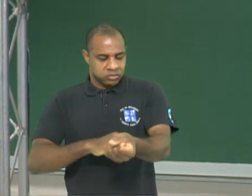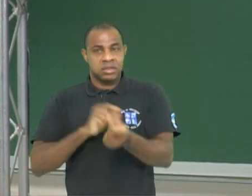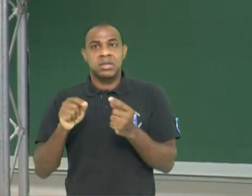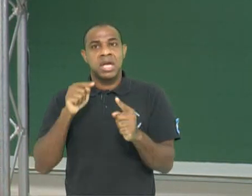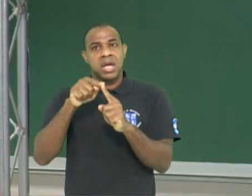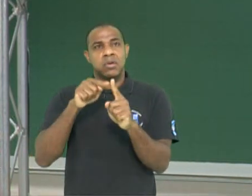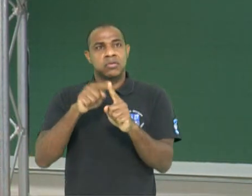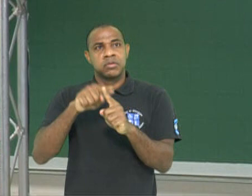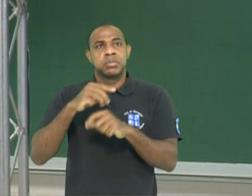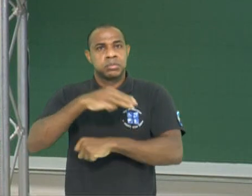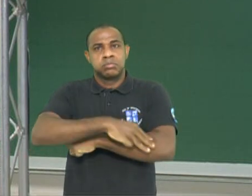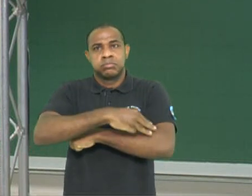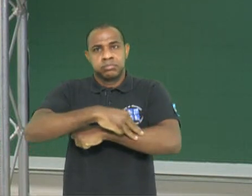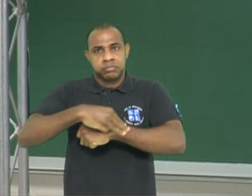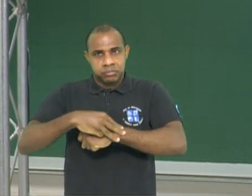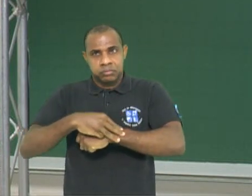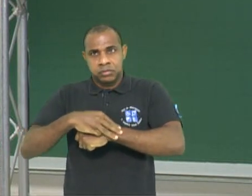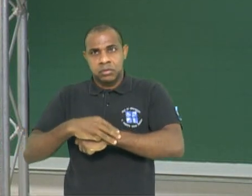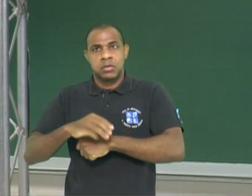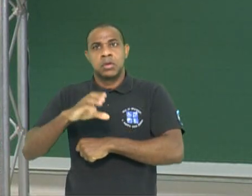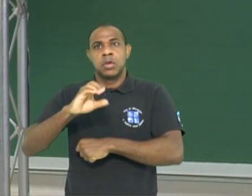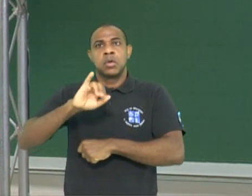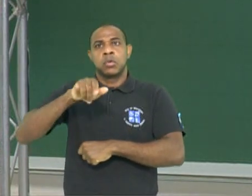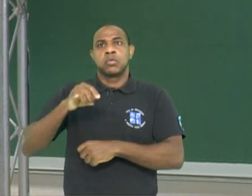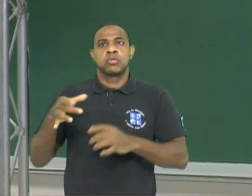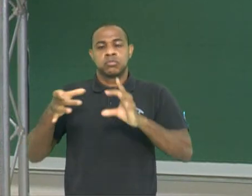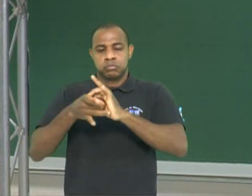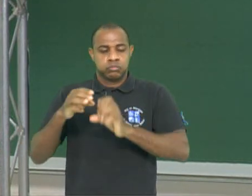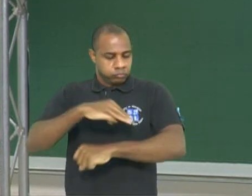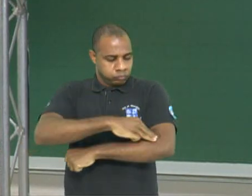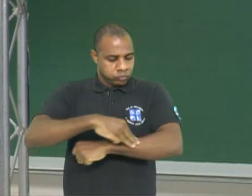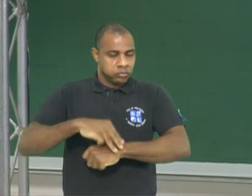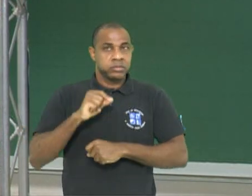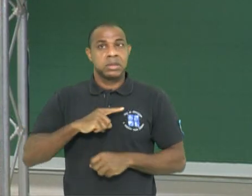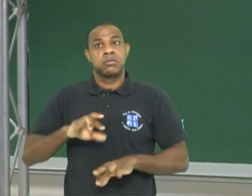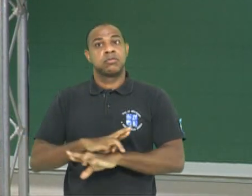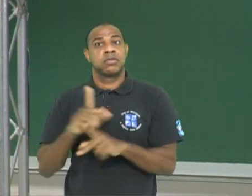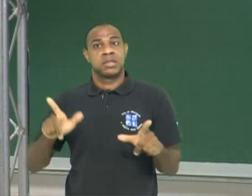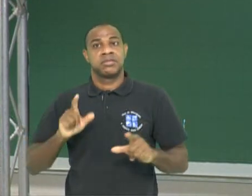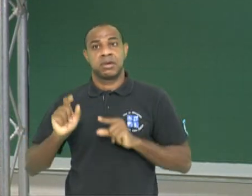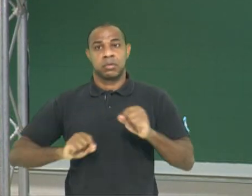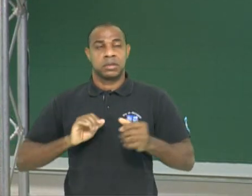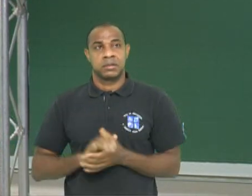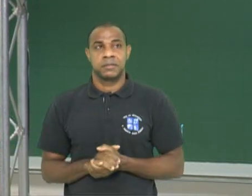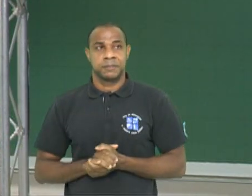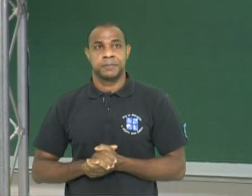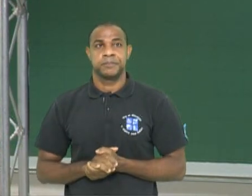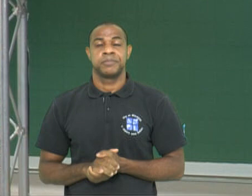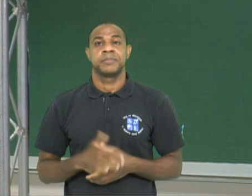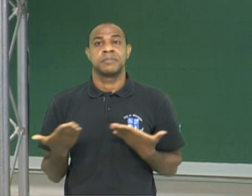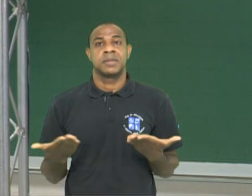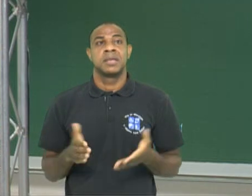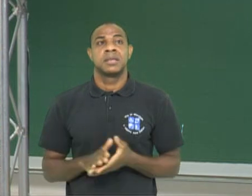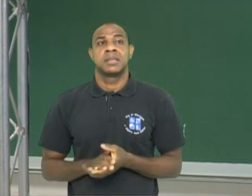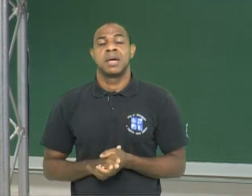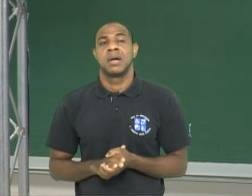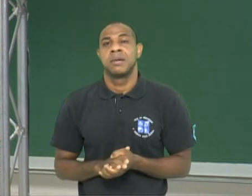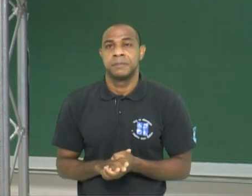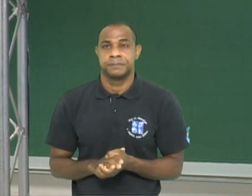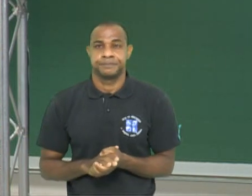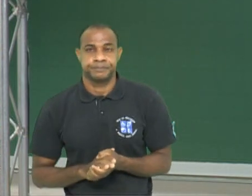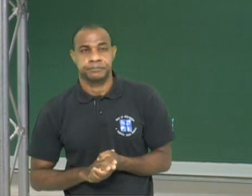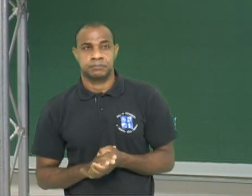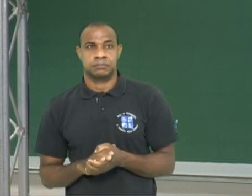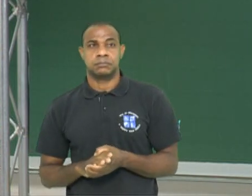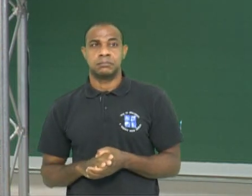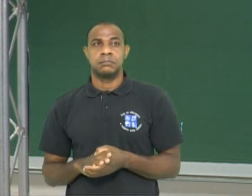tipo de tecido conjuntivo também, tá? Que ele tem um diferencial. A matriz extracelular dele não é que nem as outras, que